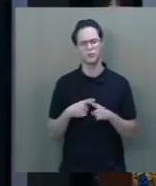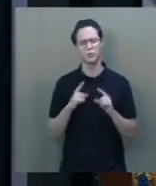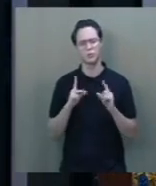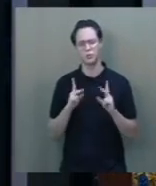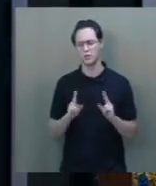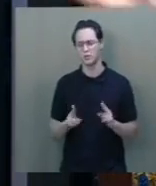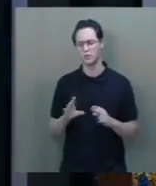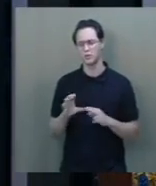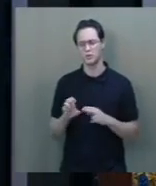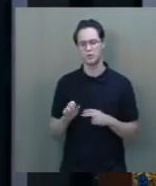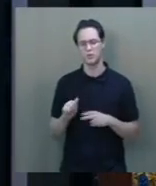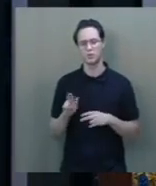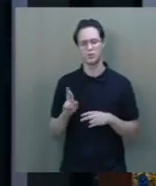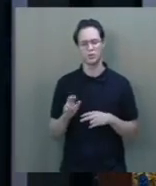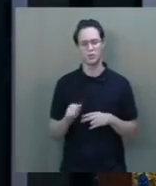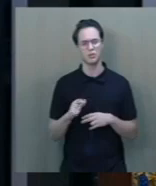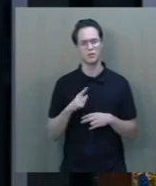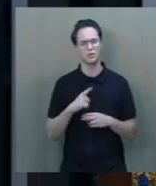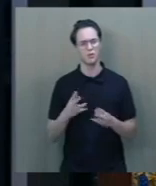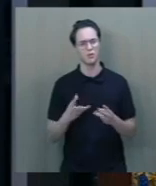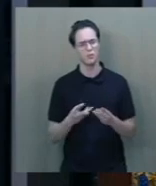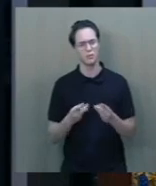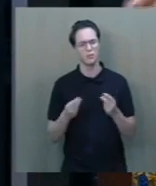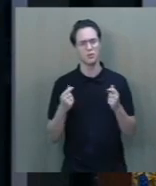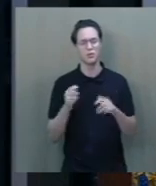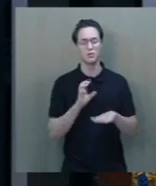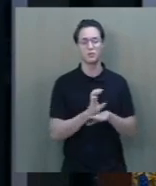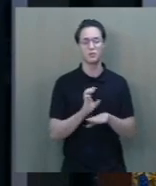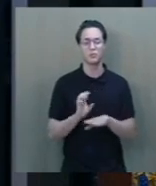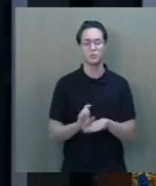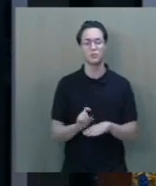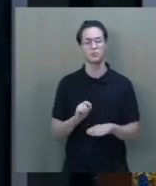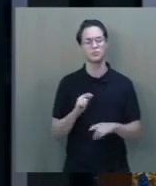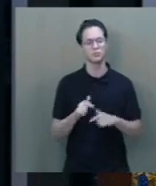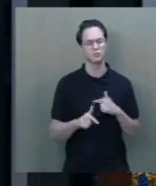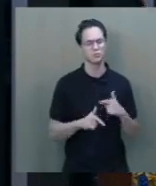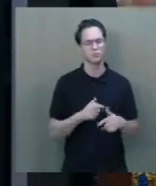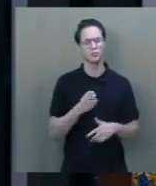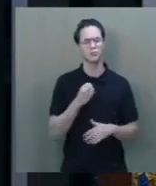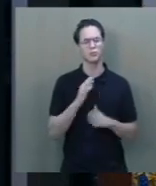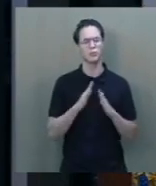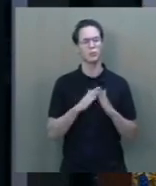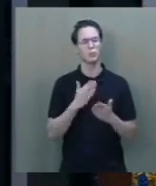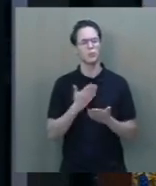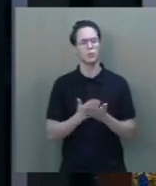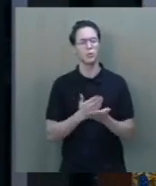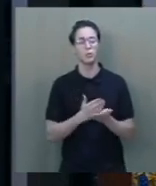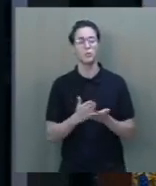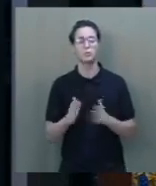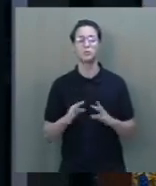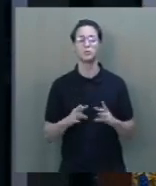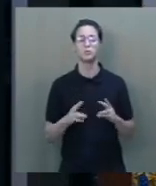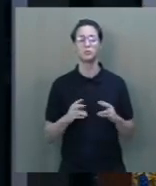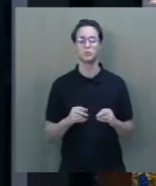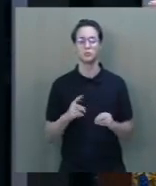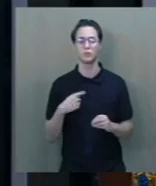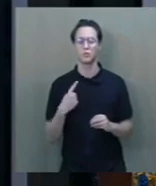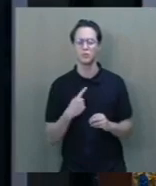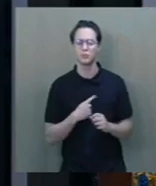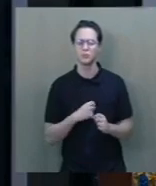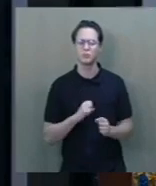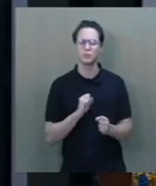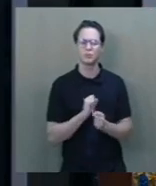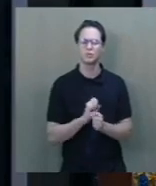que aprimorou e tantos outros estados, a eficiência da escola, onde é o início de tudo, e nós pararmos apenas